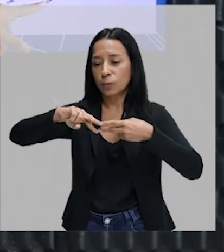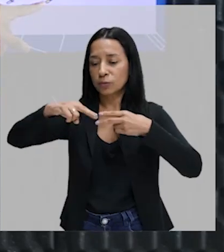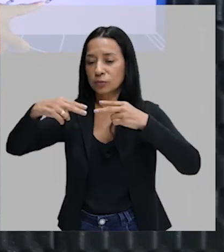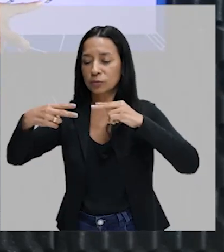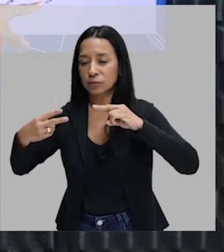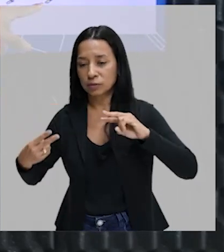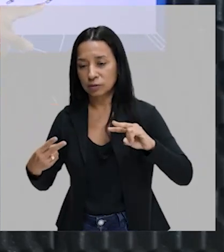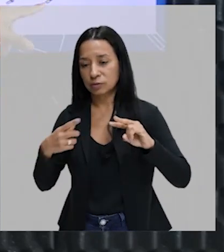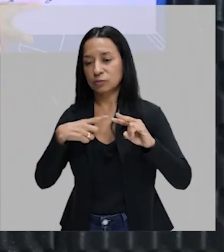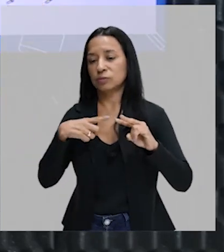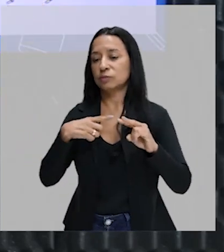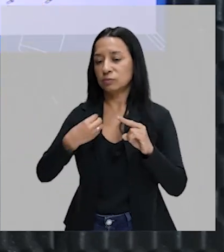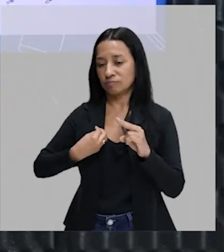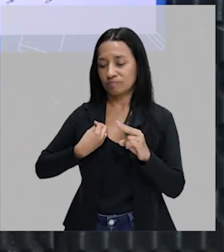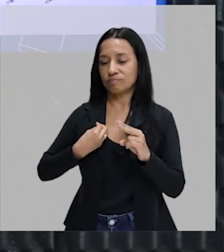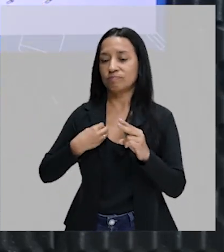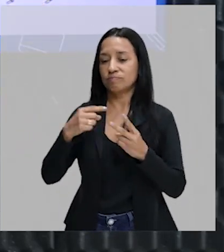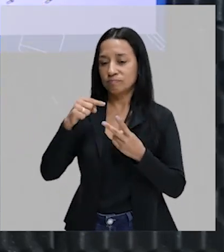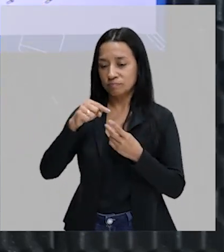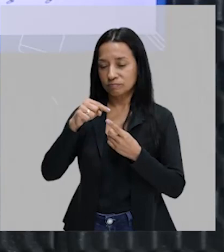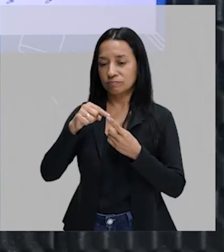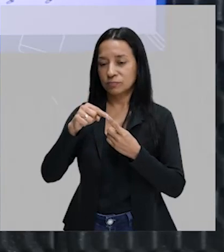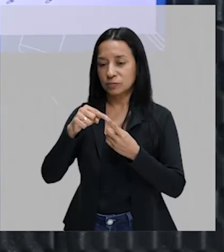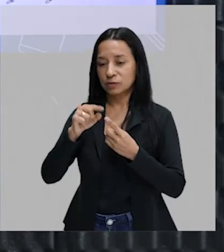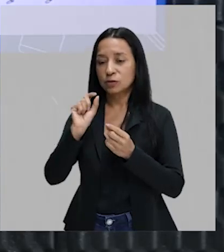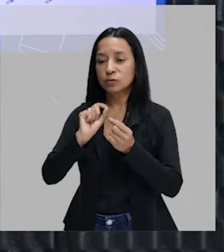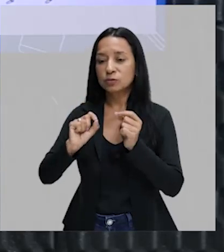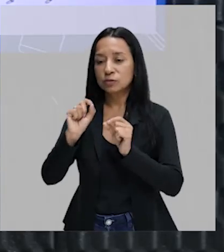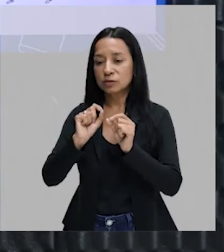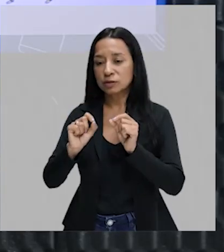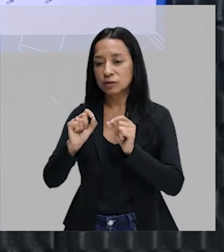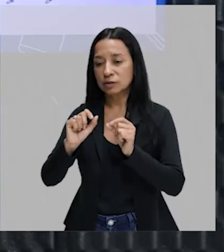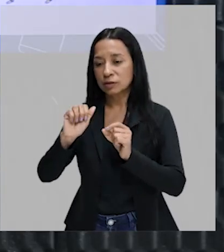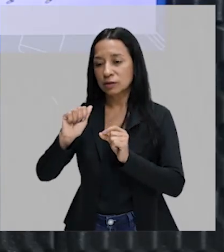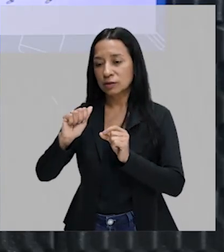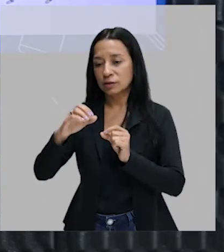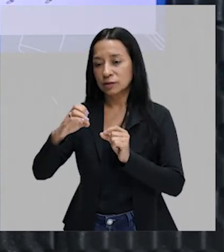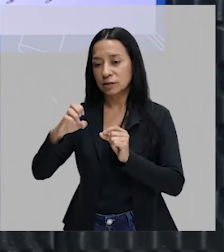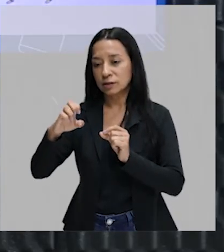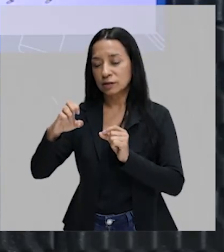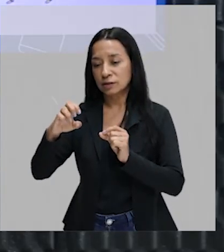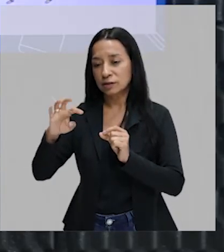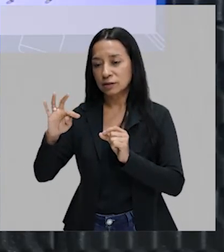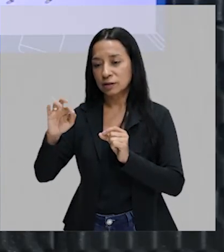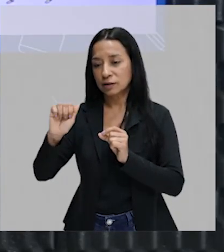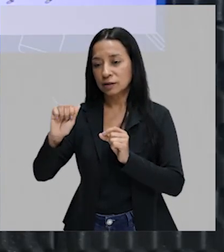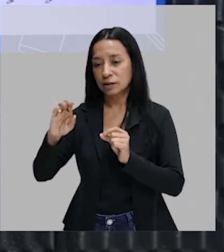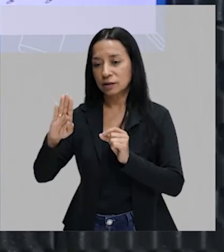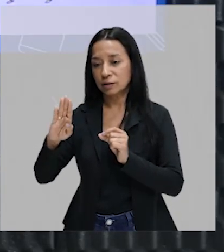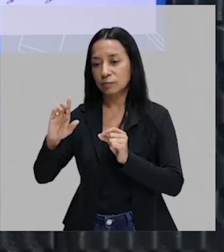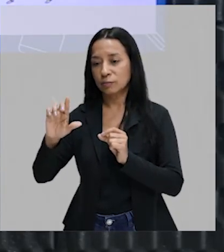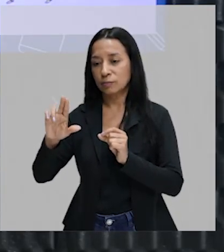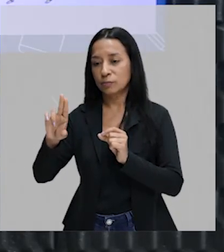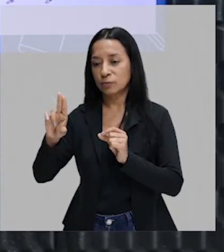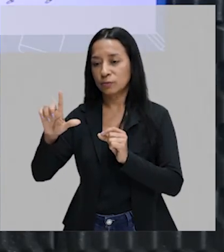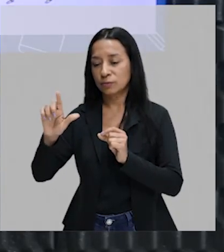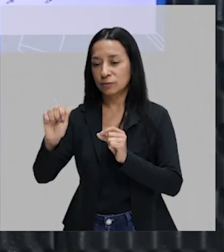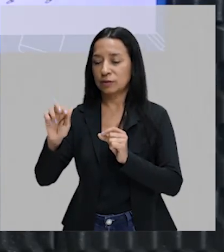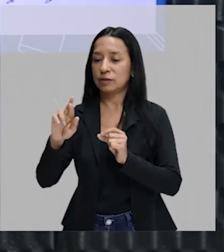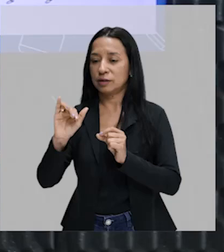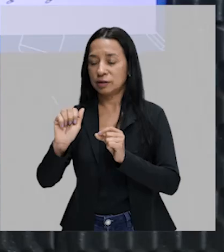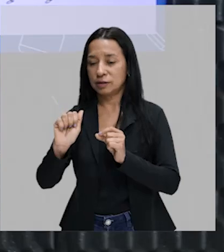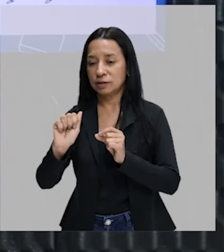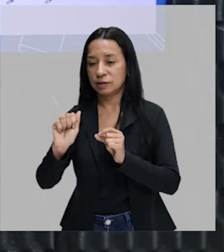que está presente nessa alga é de quem? É da Acetabulária crenulata. E nessa alga,